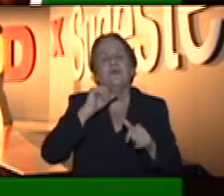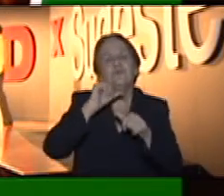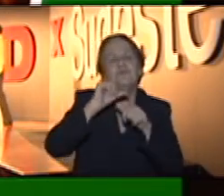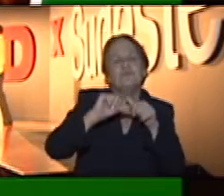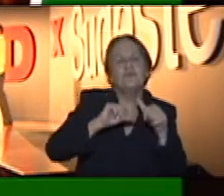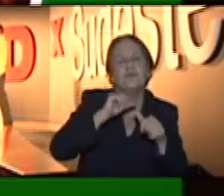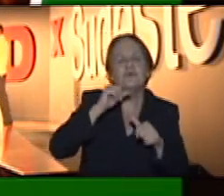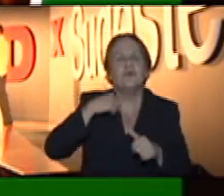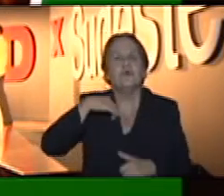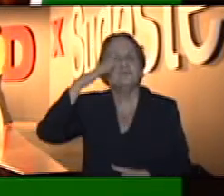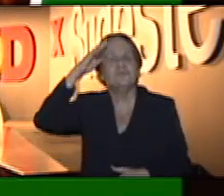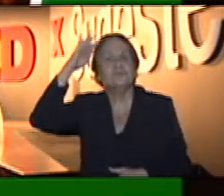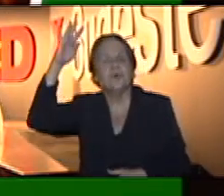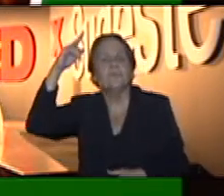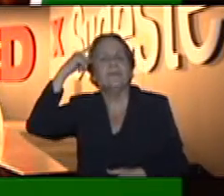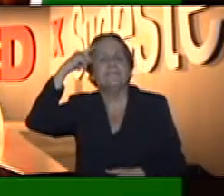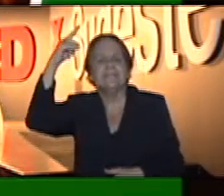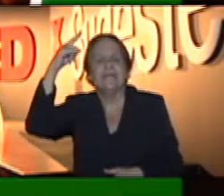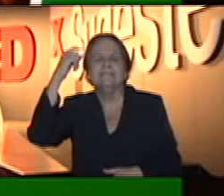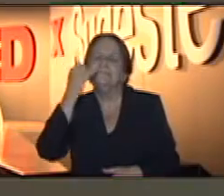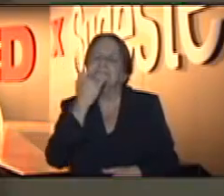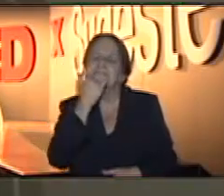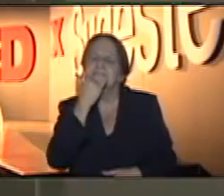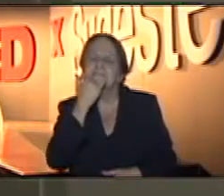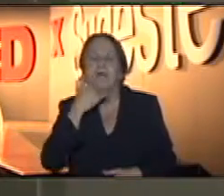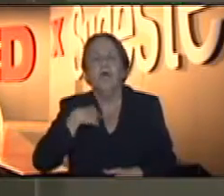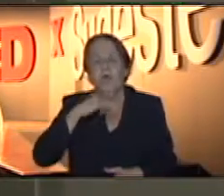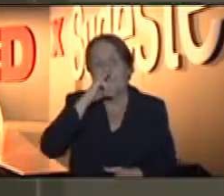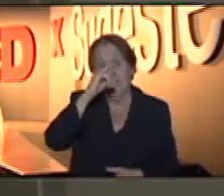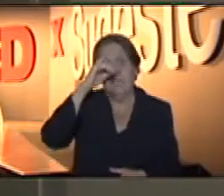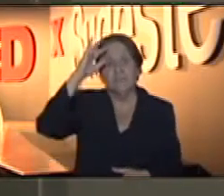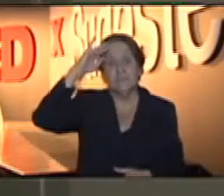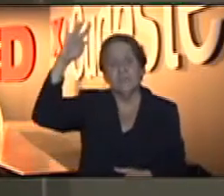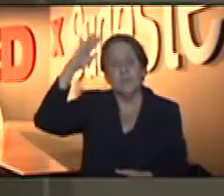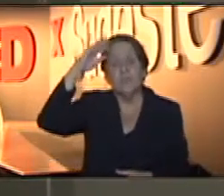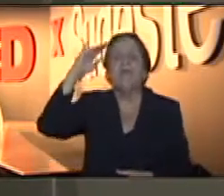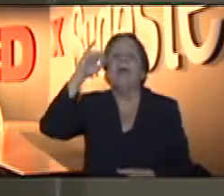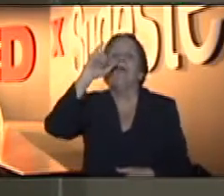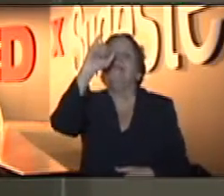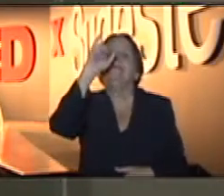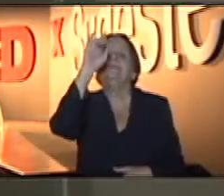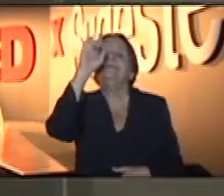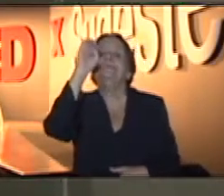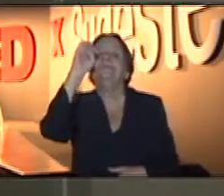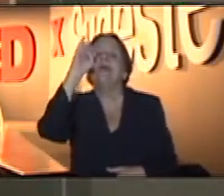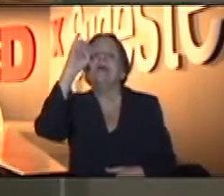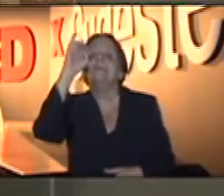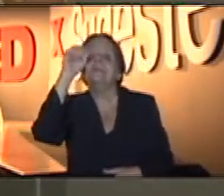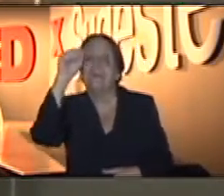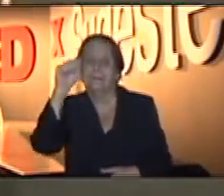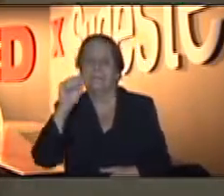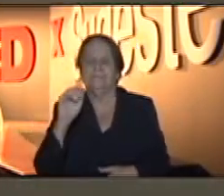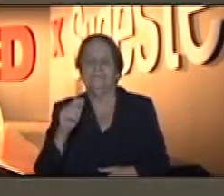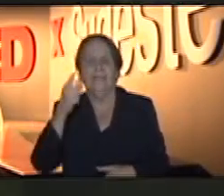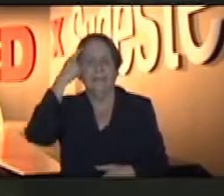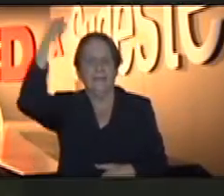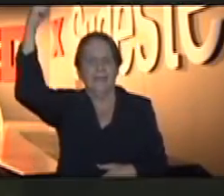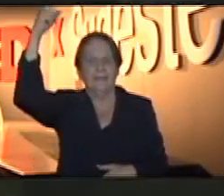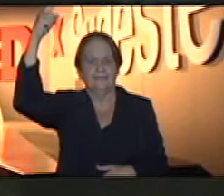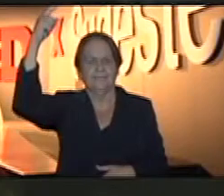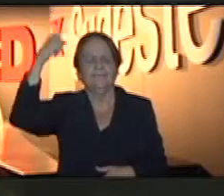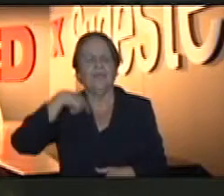pouquinho sonhos com ideia mas por favor traduzam quando eu falar sonho entendo ideia ideia é sonho eu troco um pouquinho essas